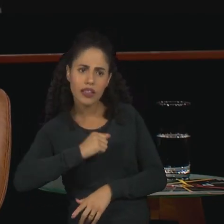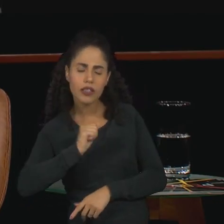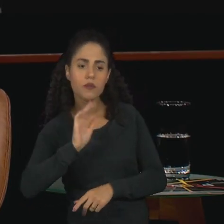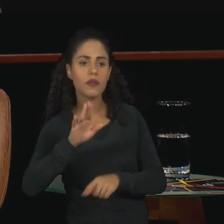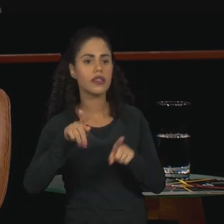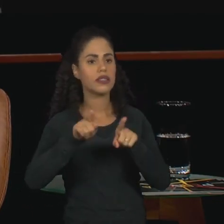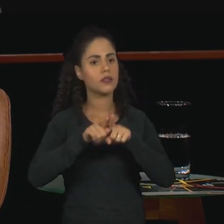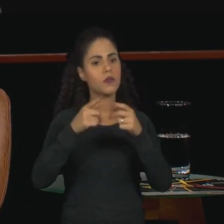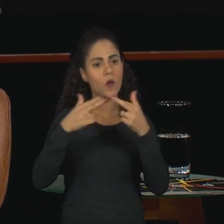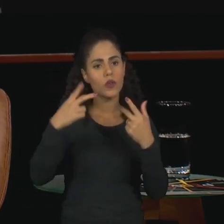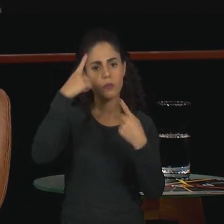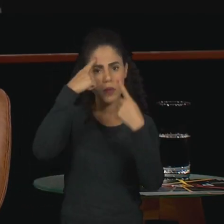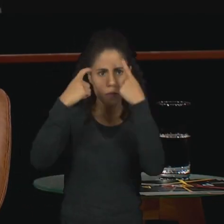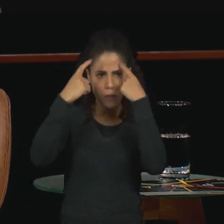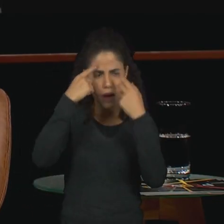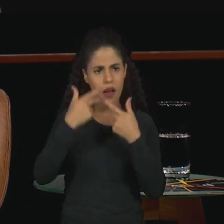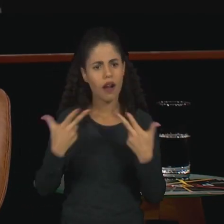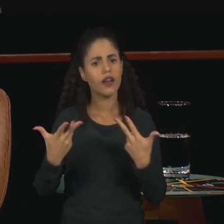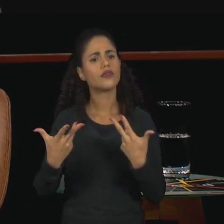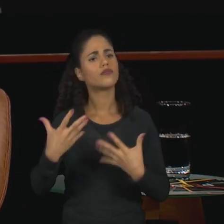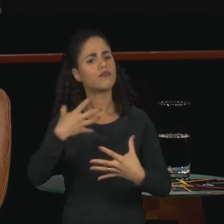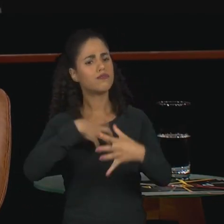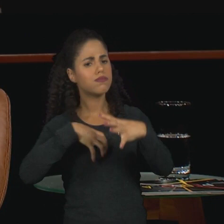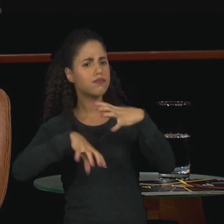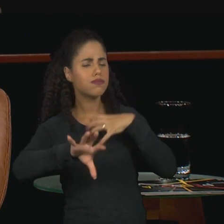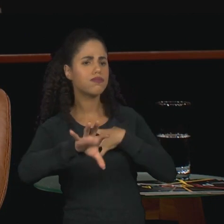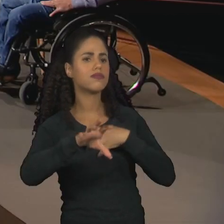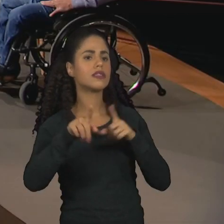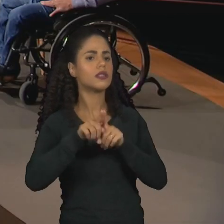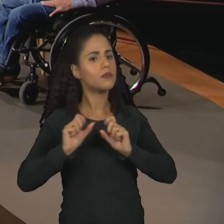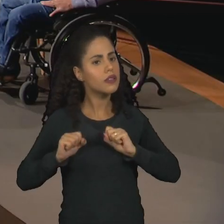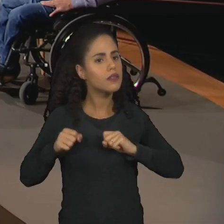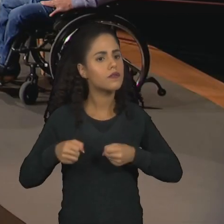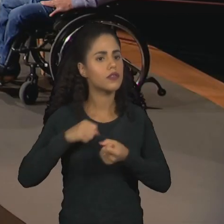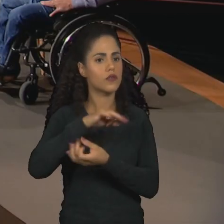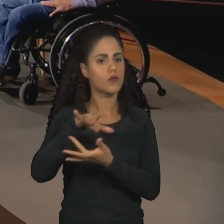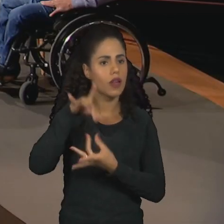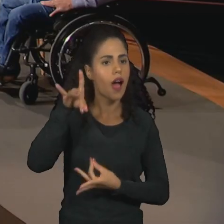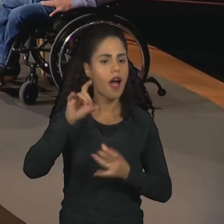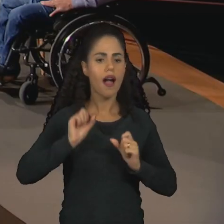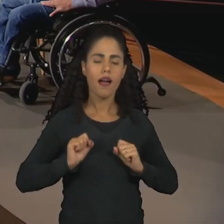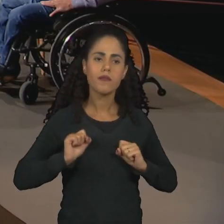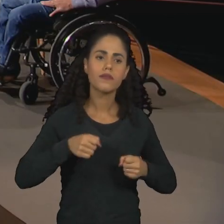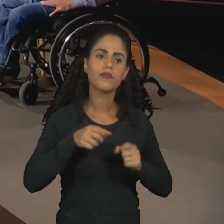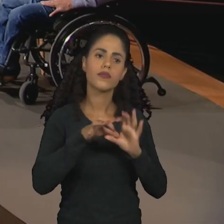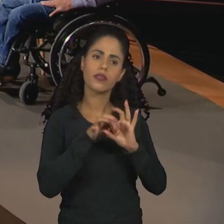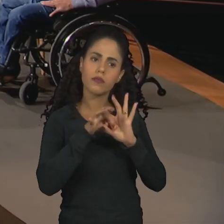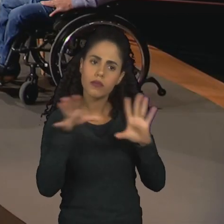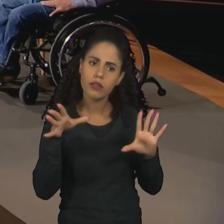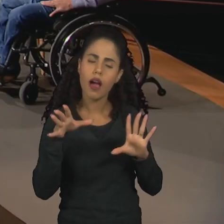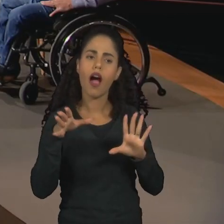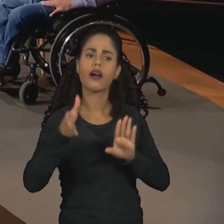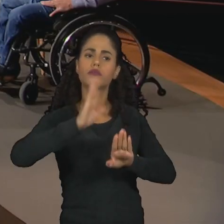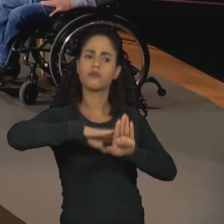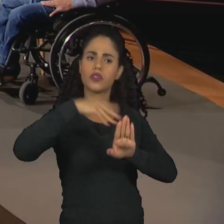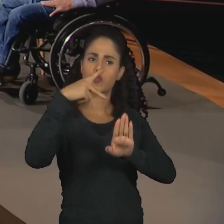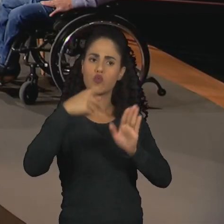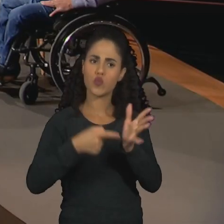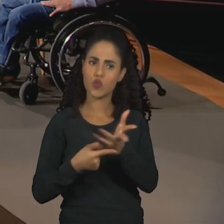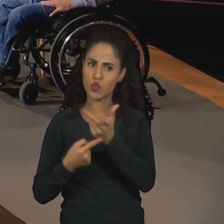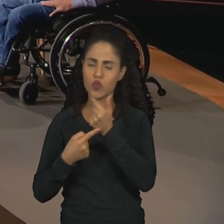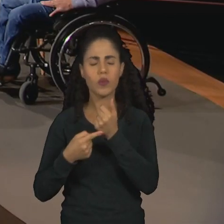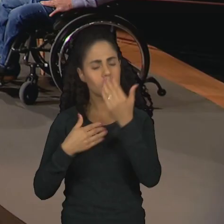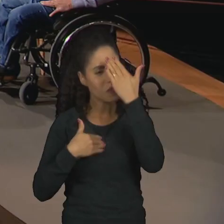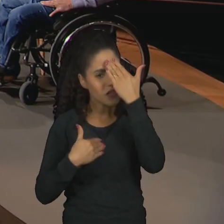de conceitos fundamentais como o humanismo, a defesa da democracia, a defesa da liberdade, como bem falou o Jacó Klintovitz.